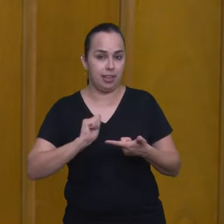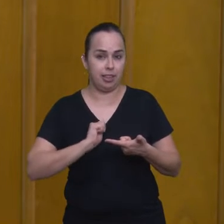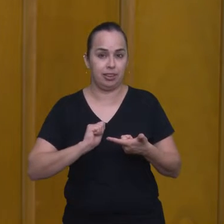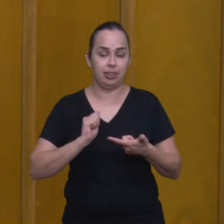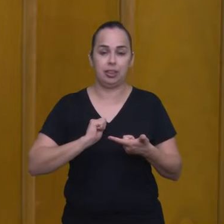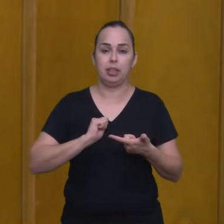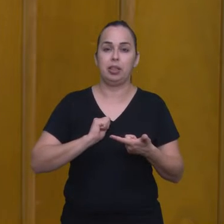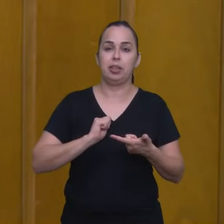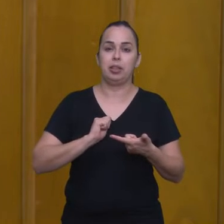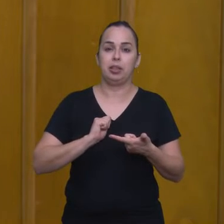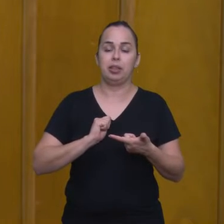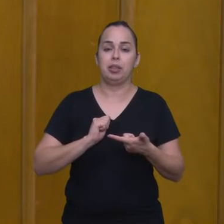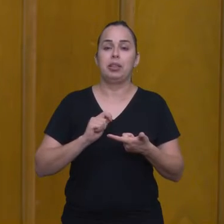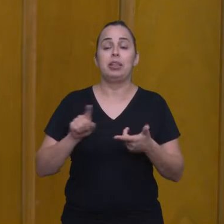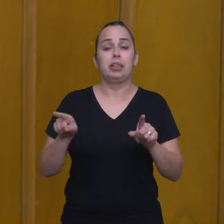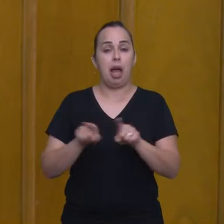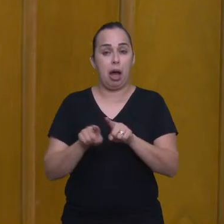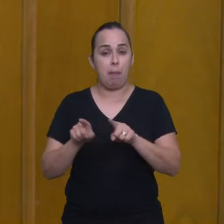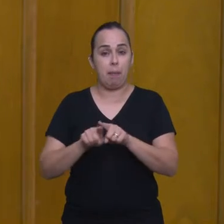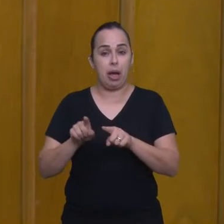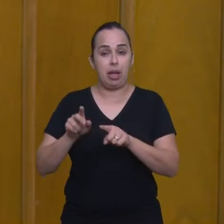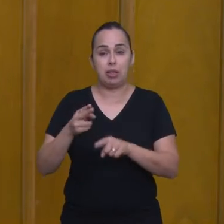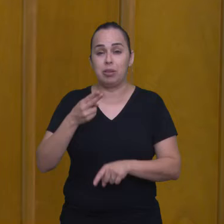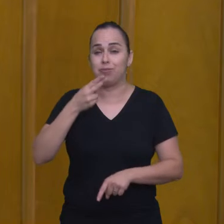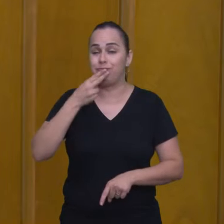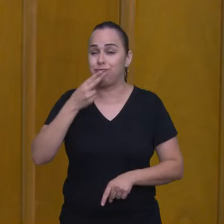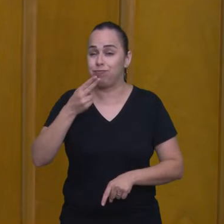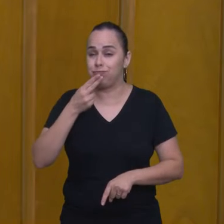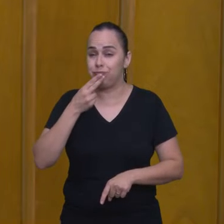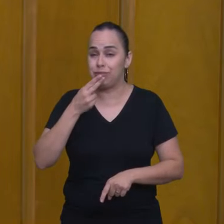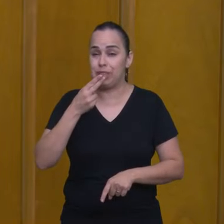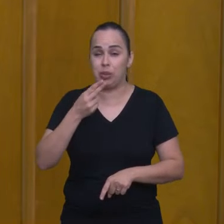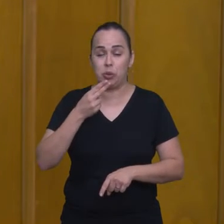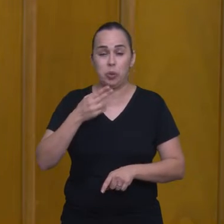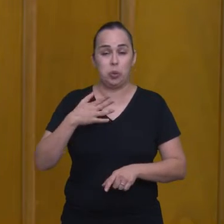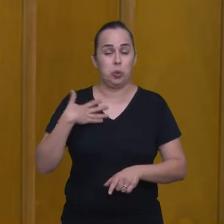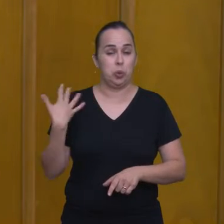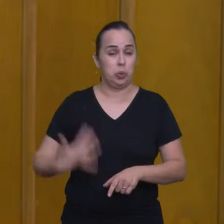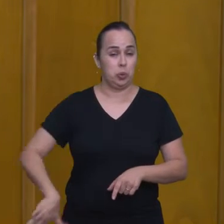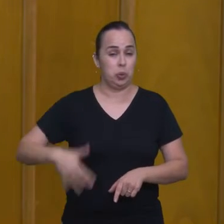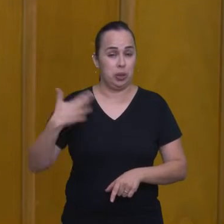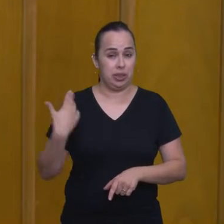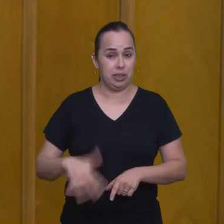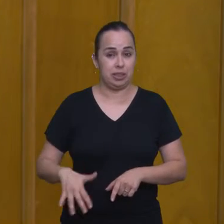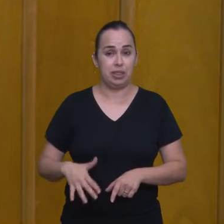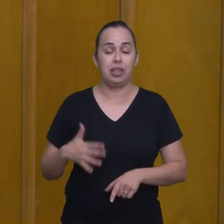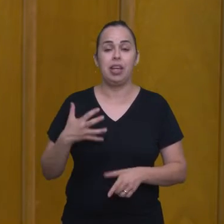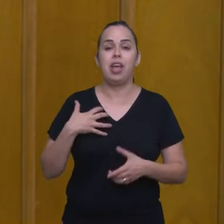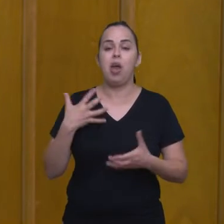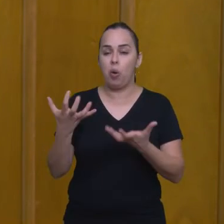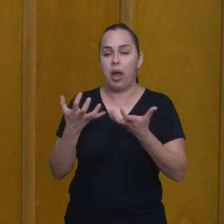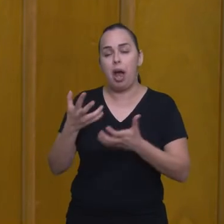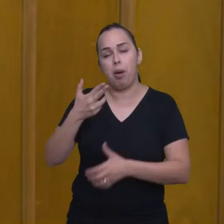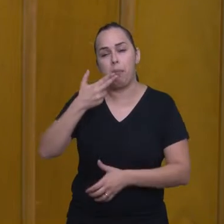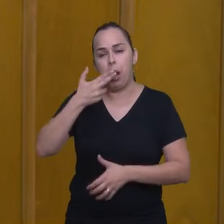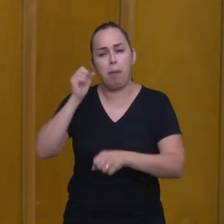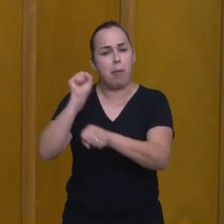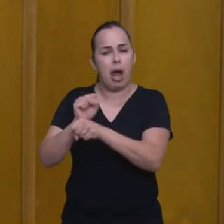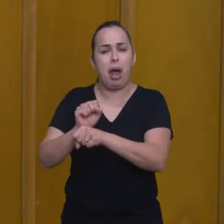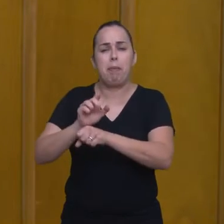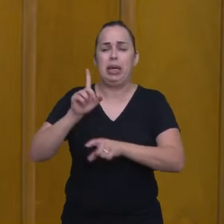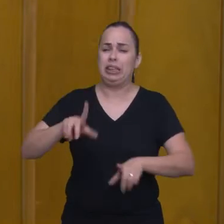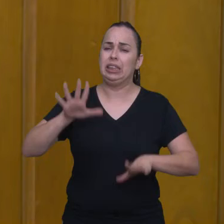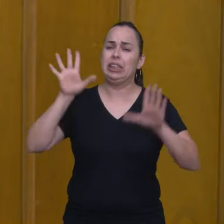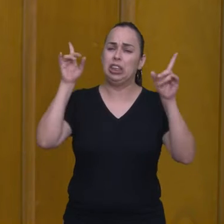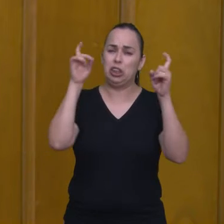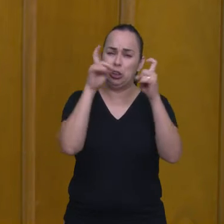ansiedade, por conta disso que o cigarro entrou em campo assim, de uma maneira avassaladora. Eu quero muito parar com isso, mas é